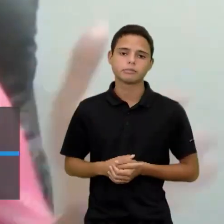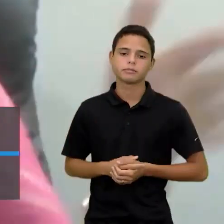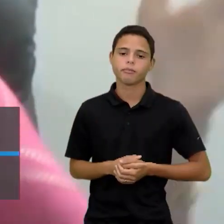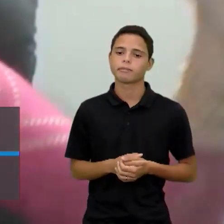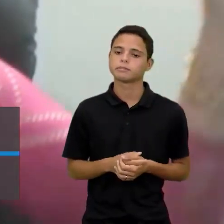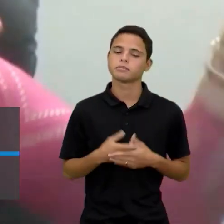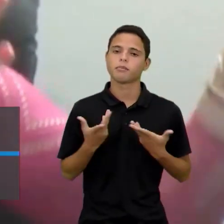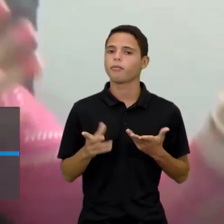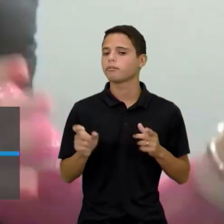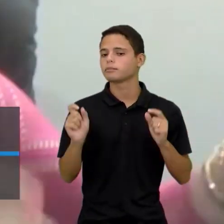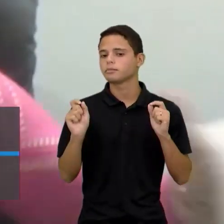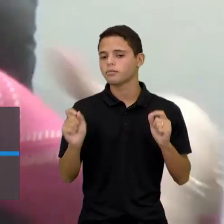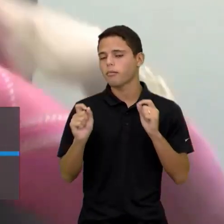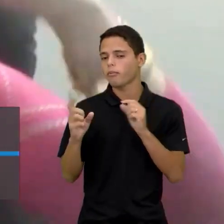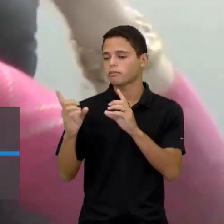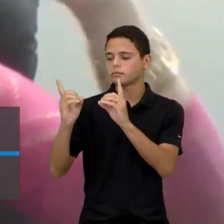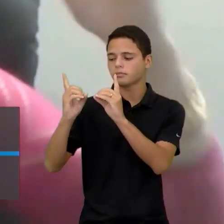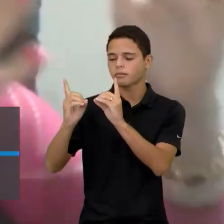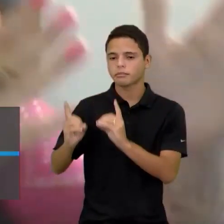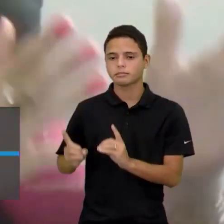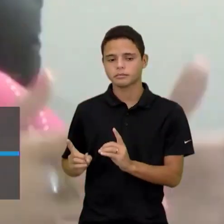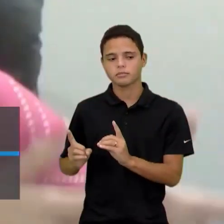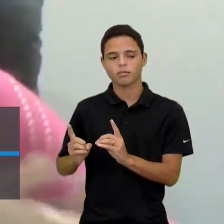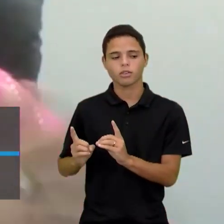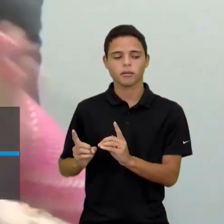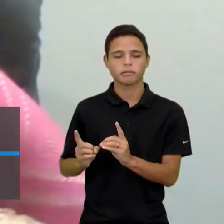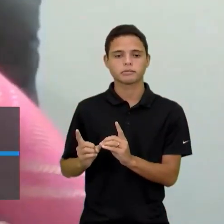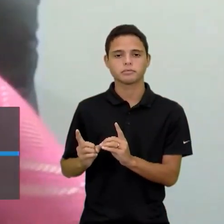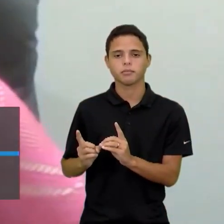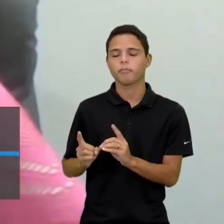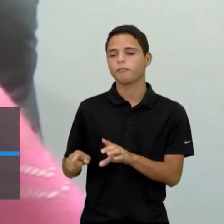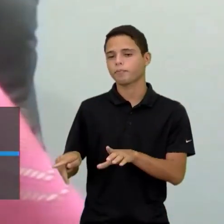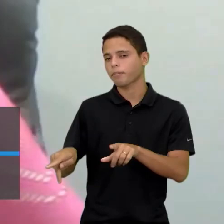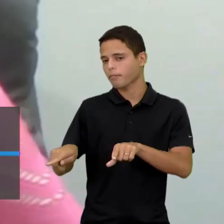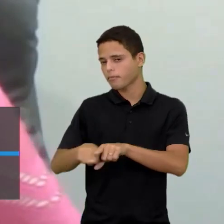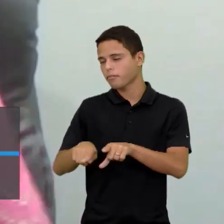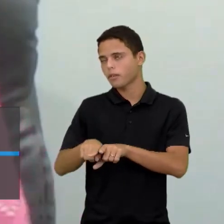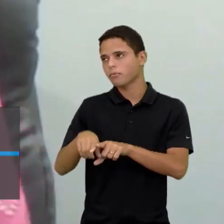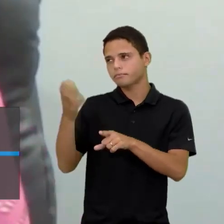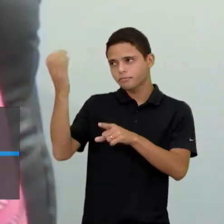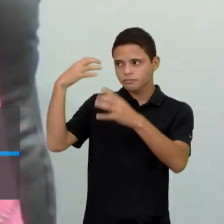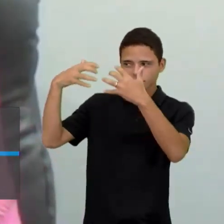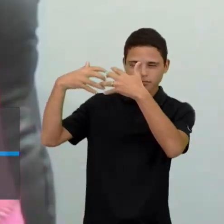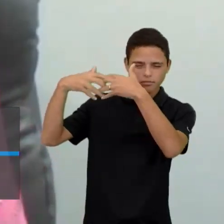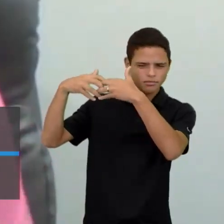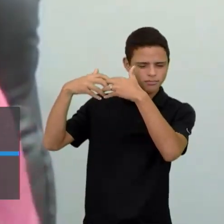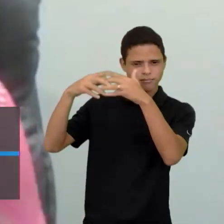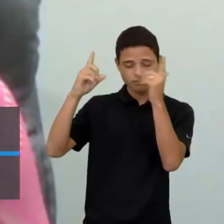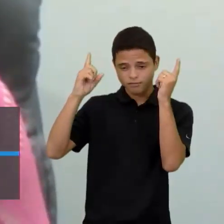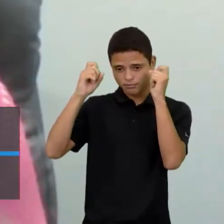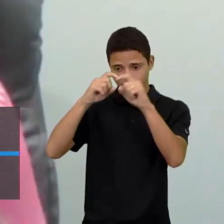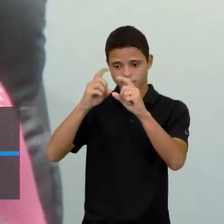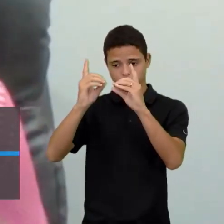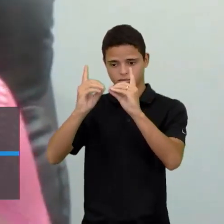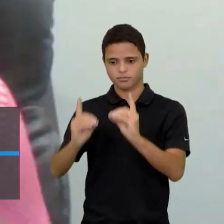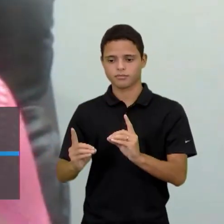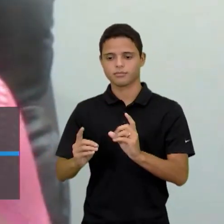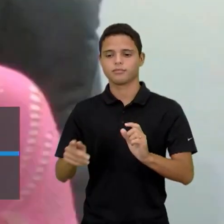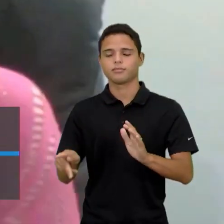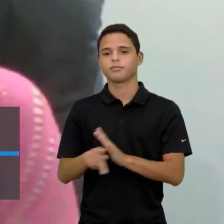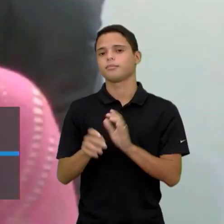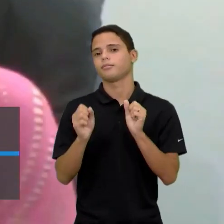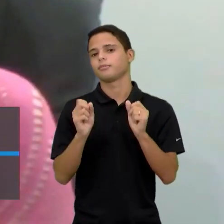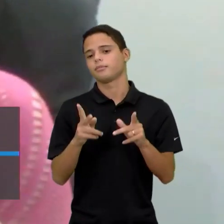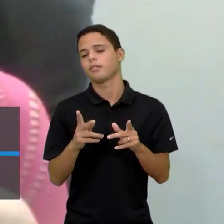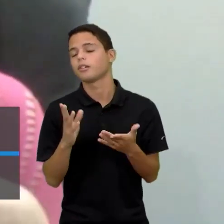pouquinho do que é a deficiência e da paralisia cerebral e os seus acometimentos. Mas nós vamos falar também